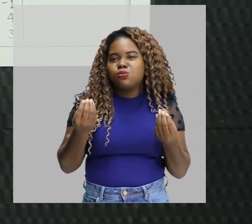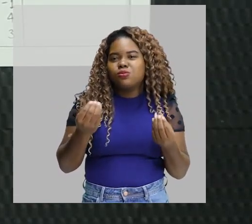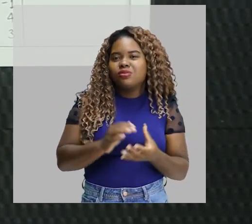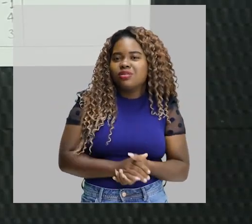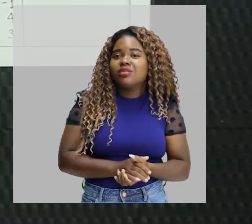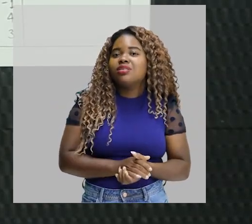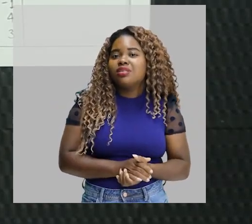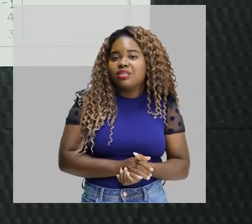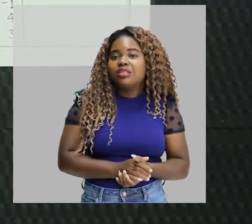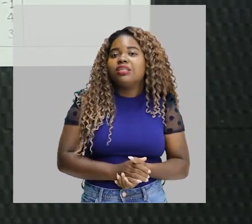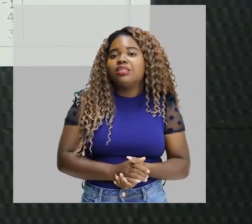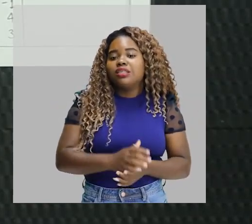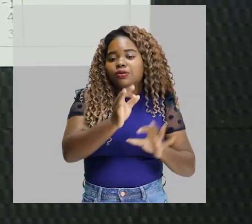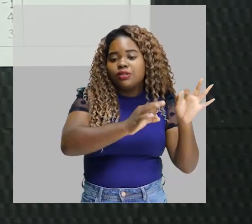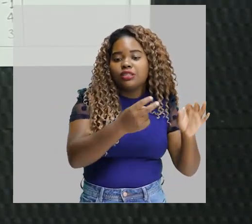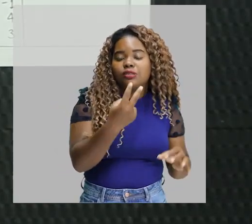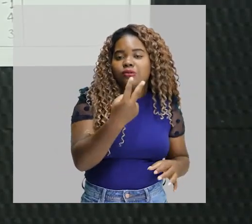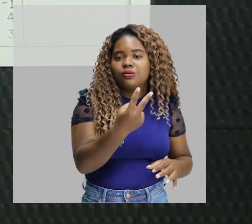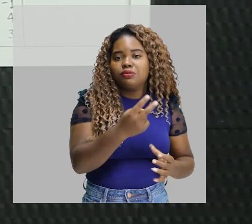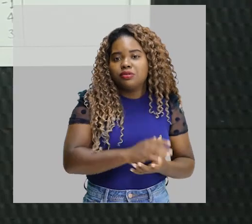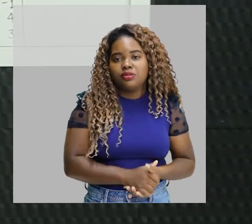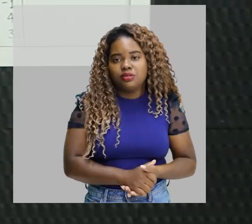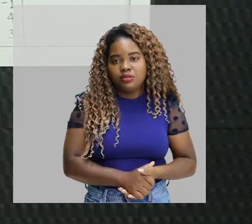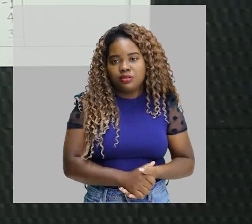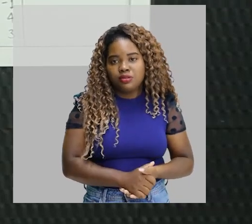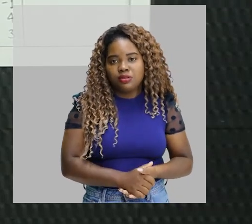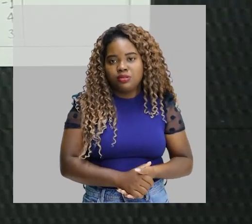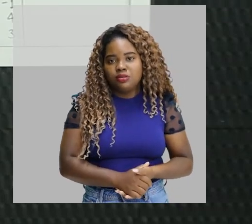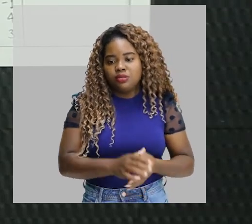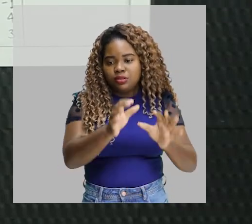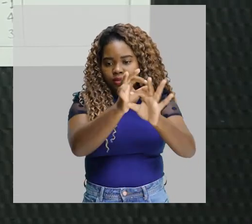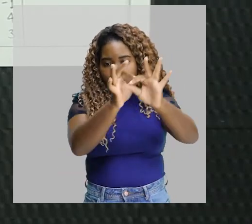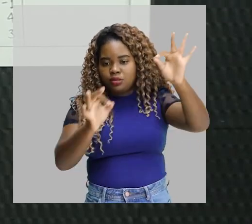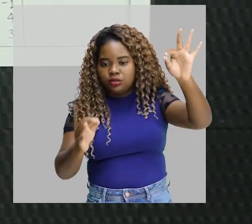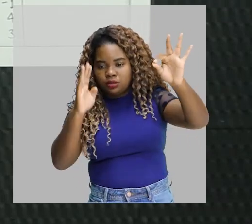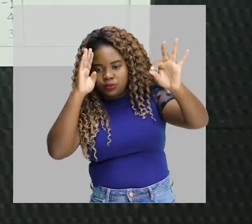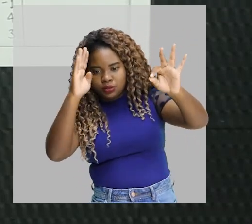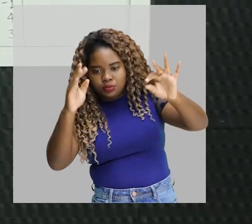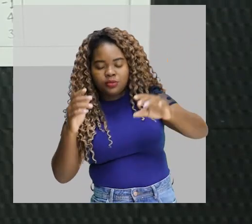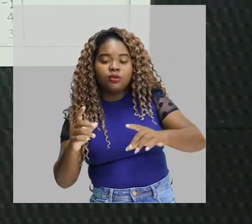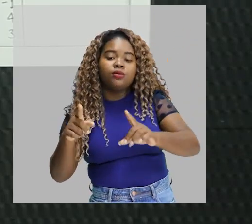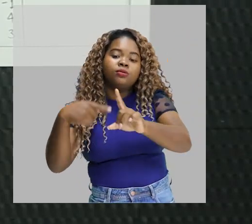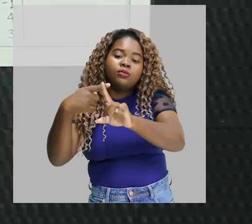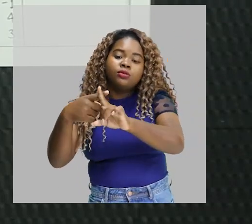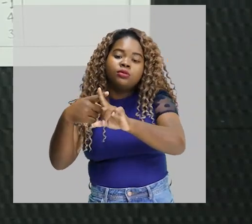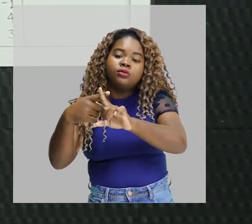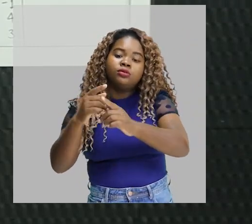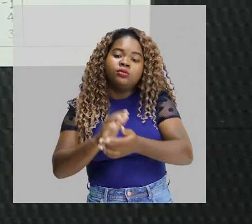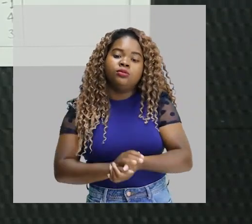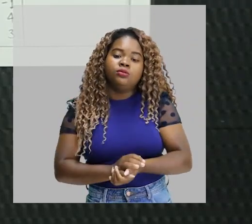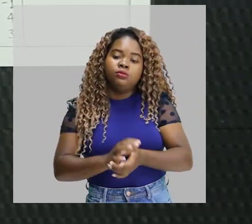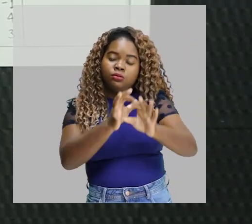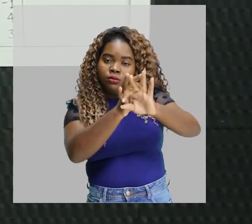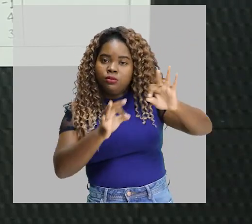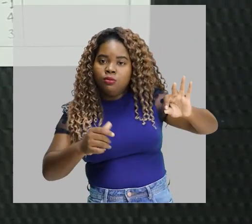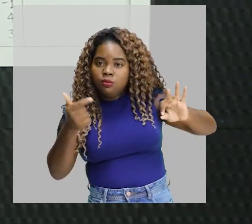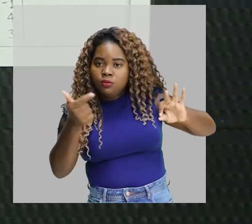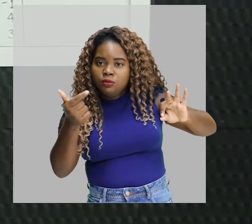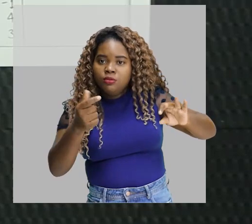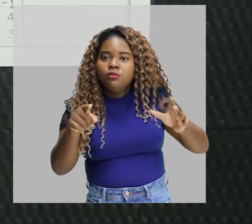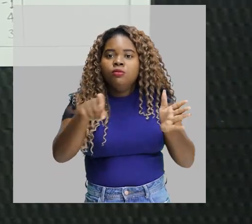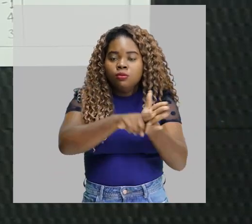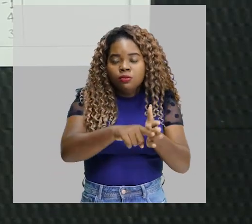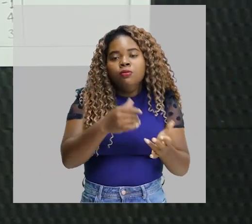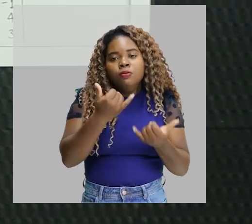matriz Jardim 2 né que a gente faz na diagonal principal é positivo e na diagonal secundária negativo